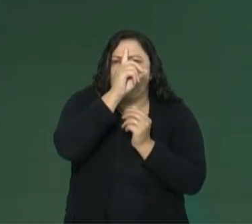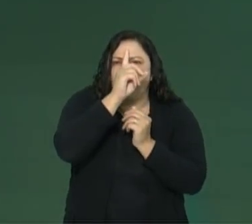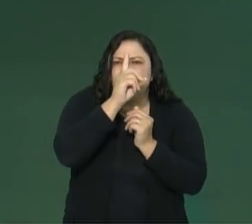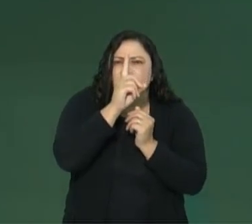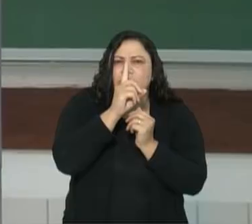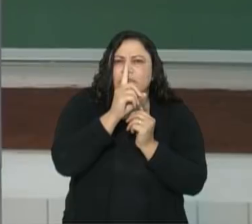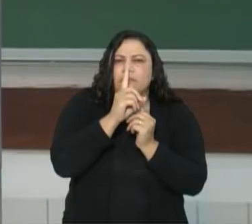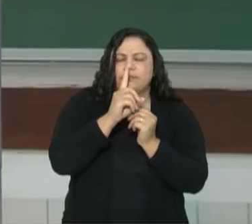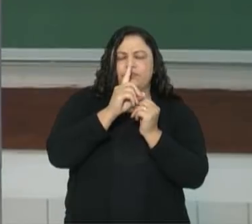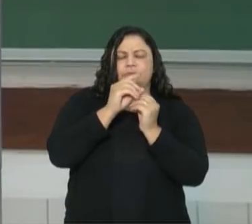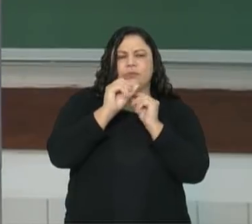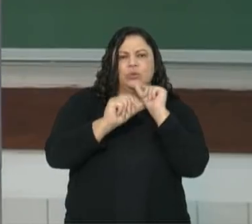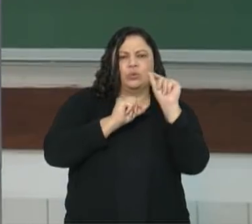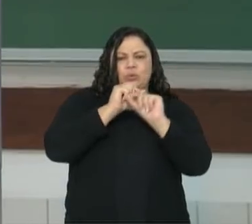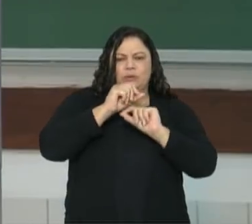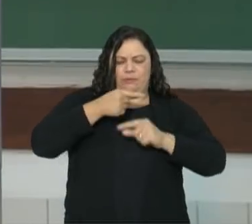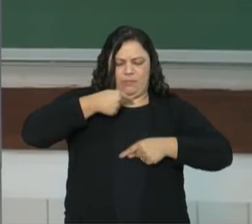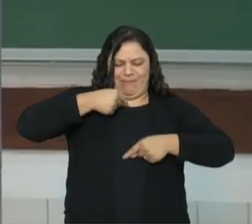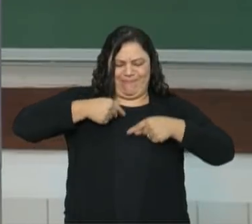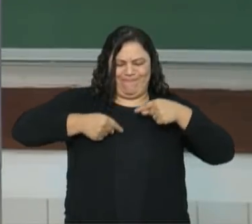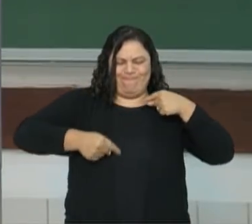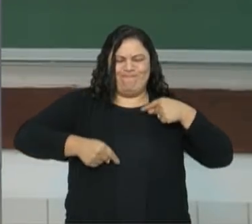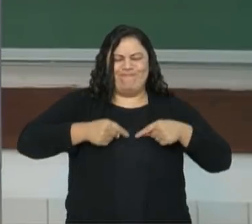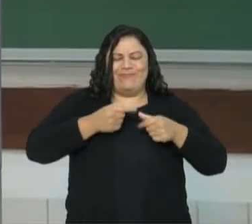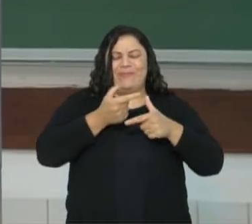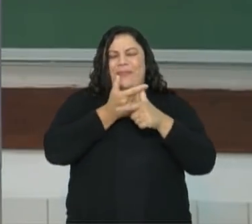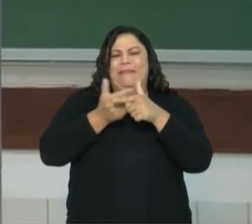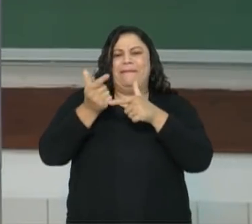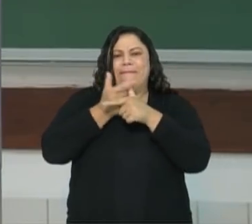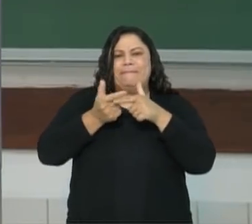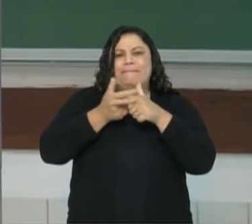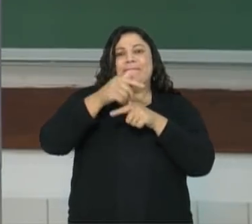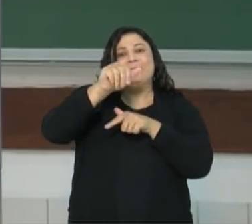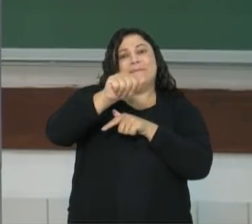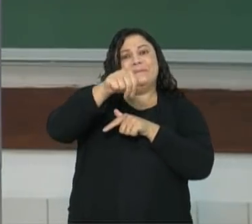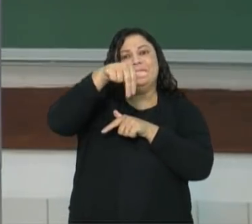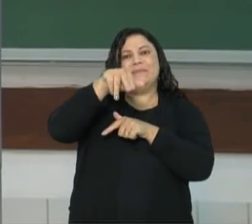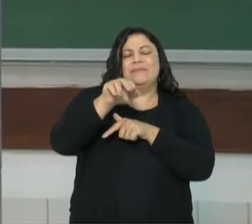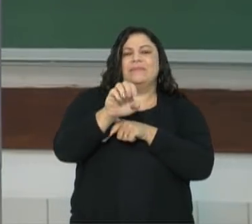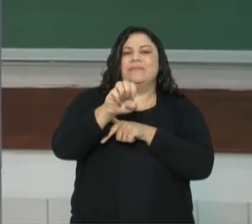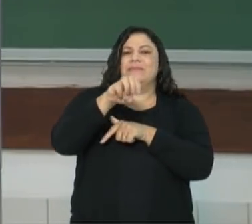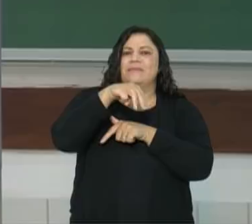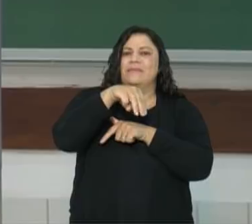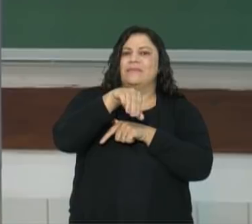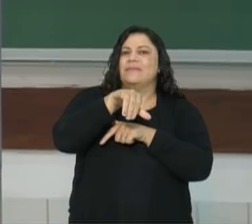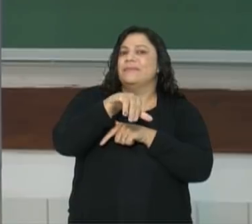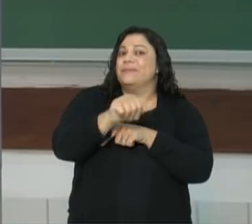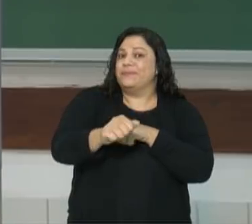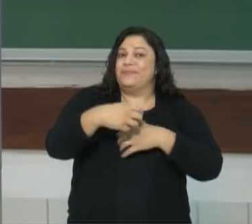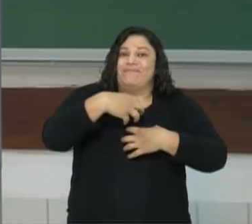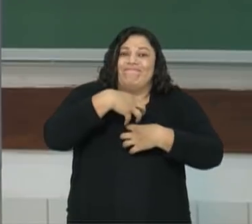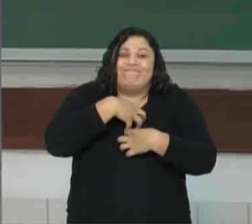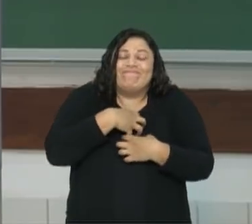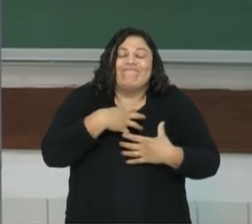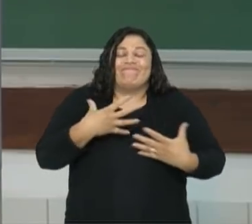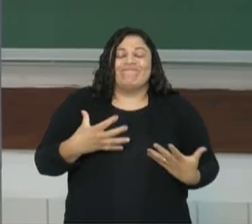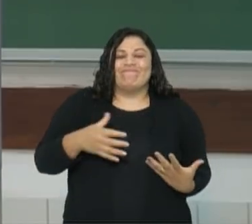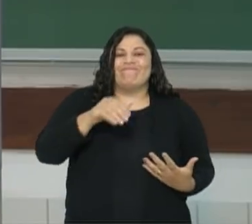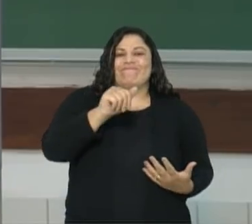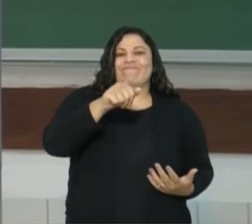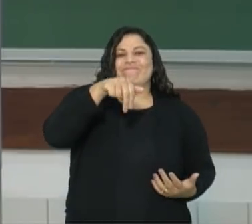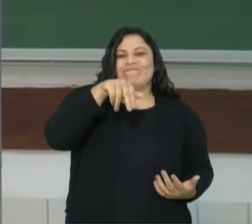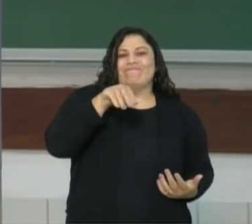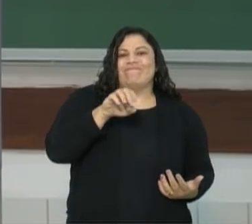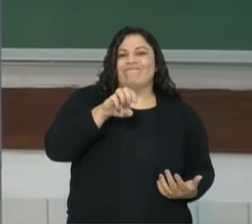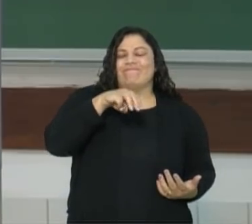oxigênio, como se tivesse com um problema de anemia, mas o problema dela é verminose, que está dando um sintoma de anemia. E isso vai